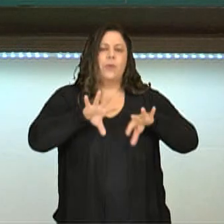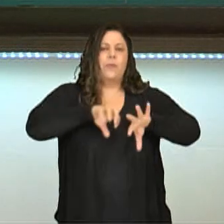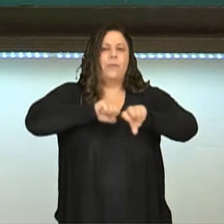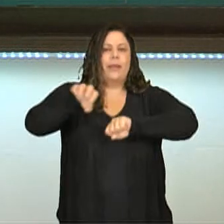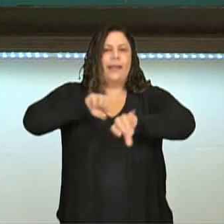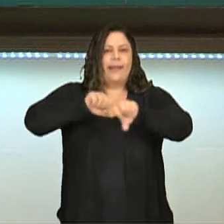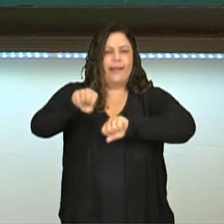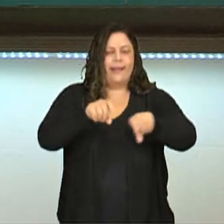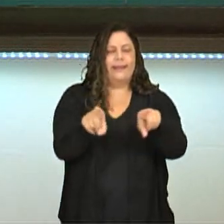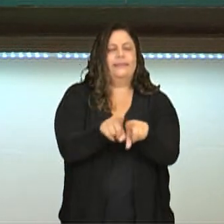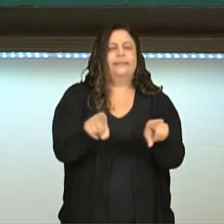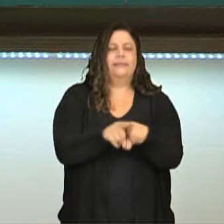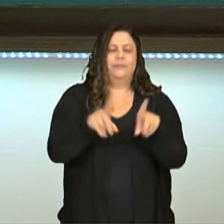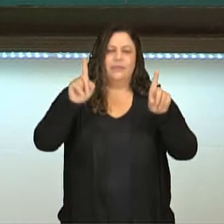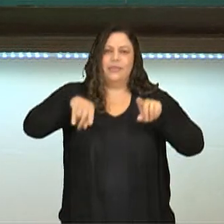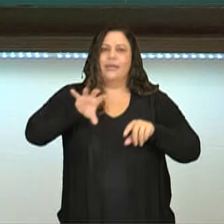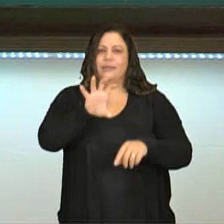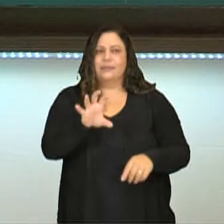né, agem dessa maneira.